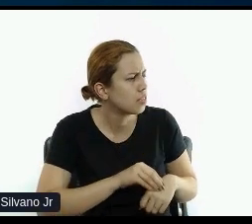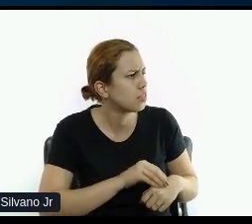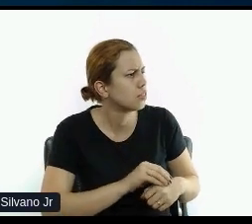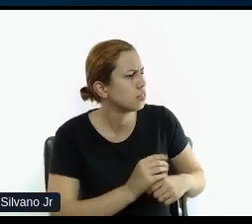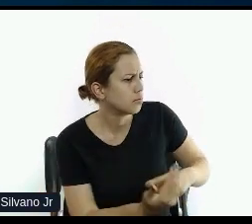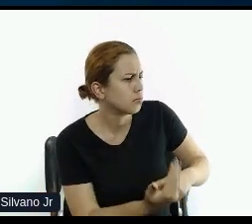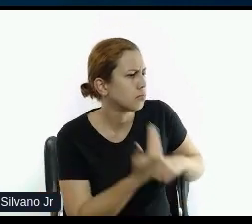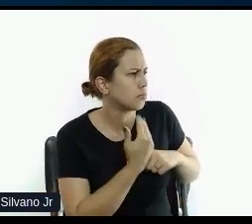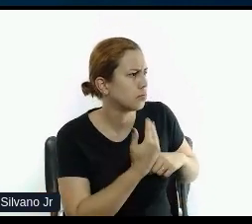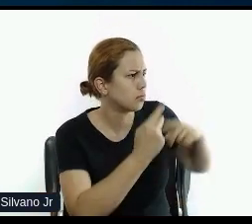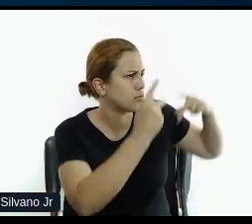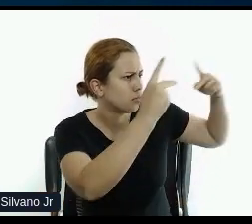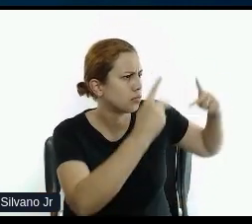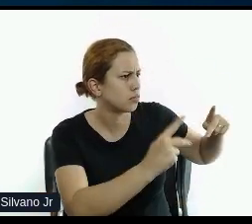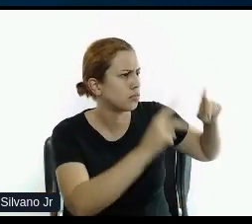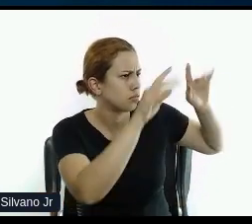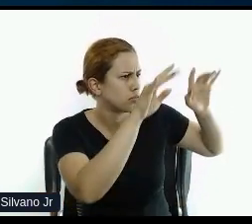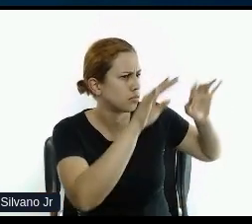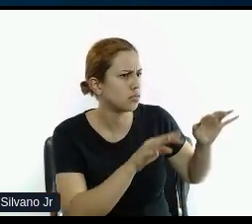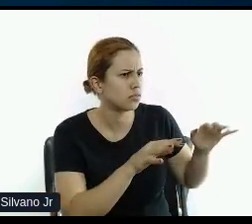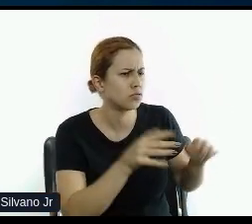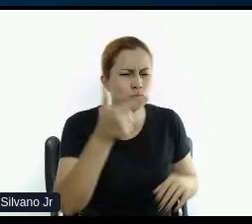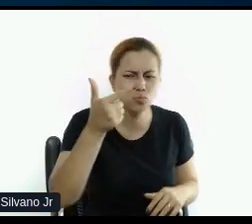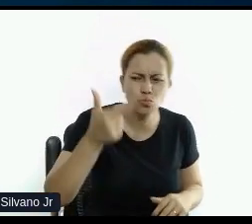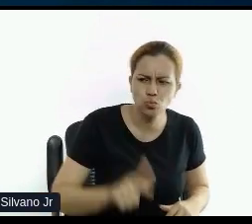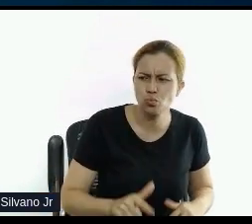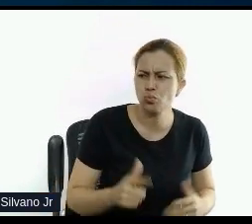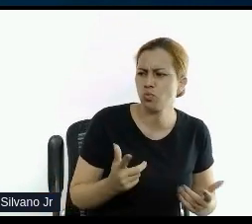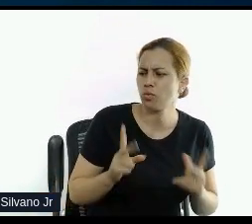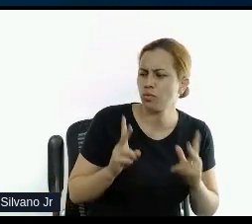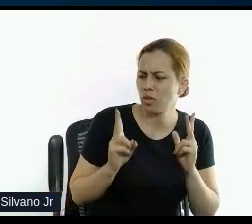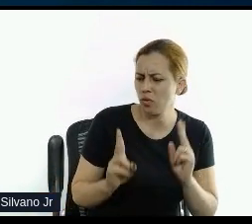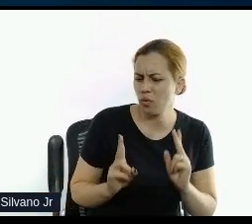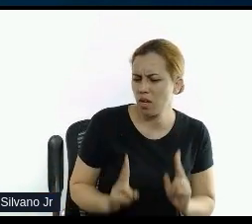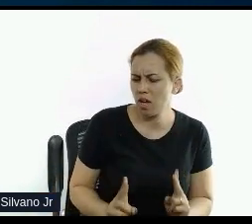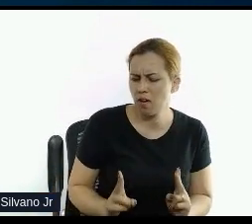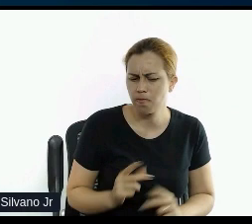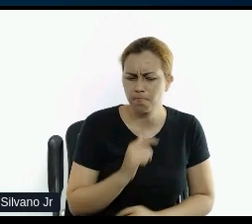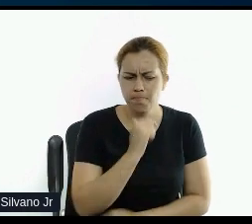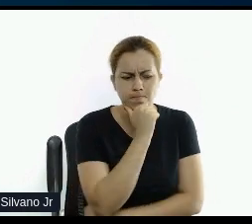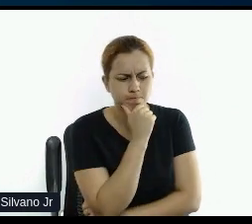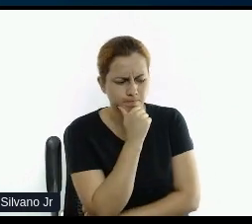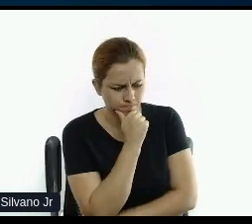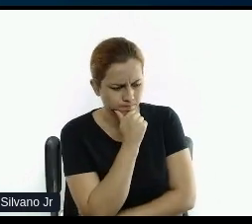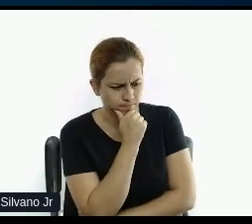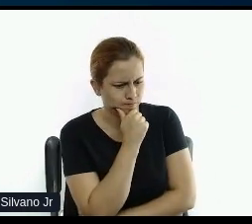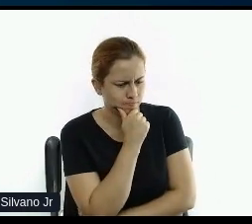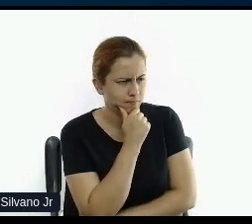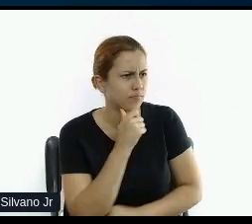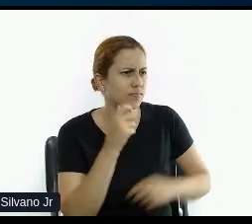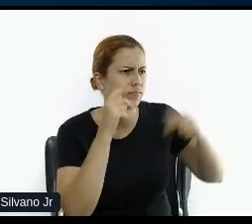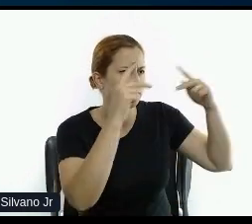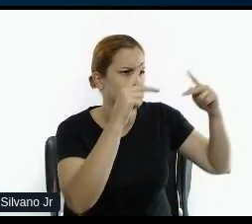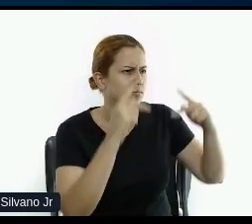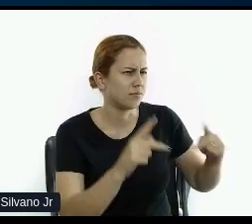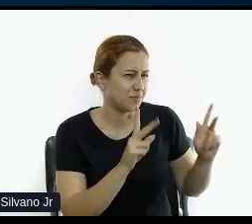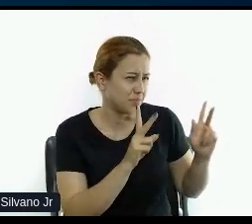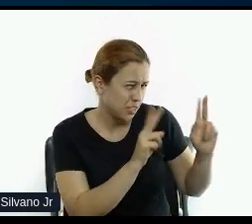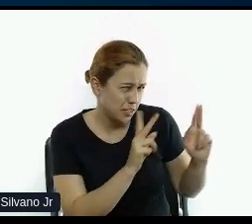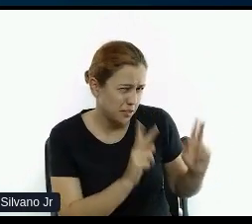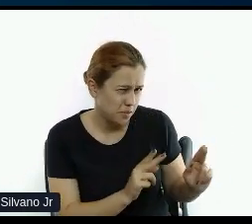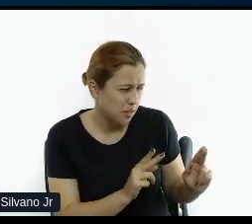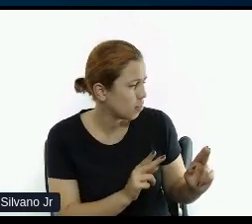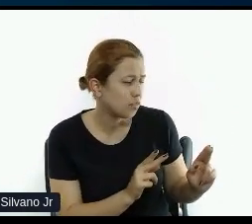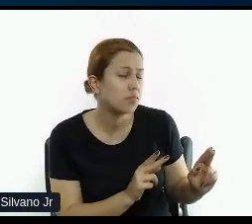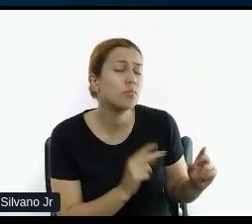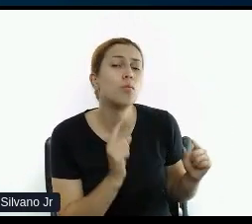eu peço para ele gerar esse código para mim acessível, e ele repete o código do mesmo jeito, ele não está repetindo o código do mesmo jeito por um acaso. É